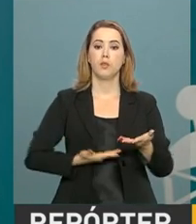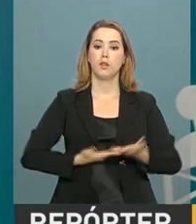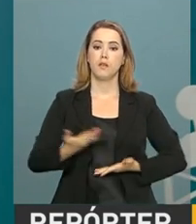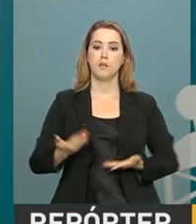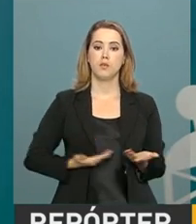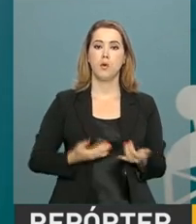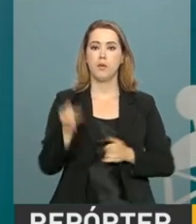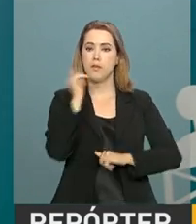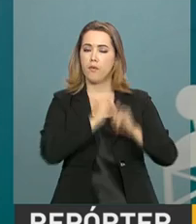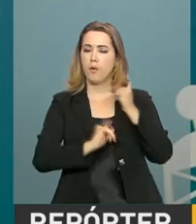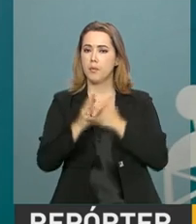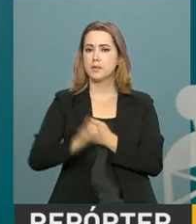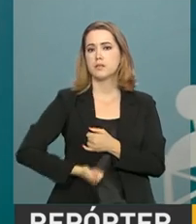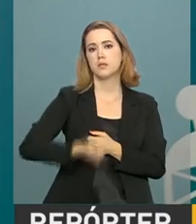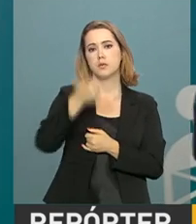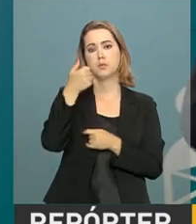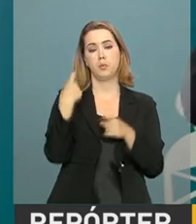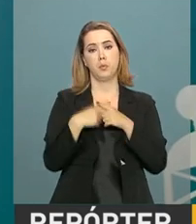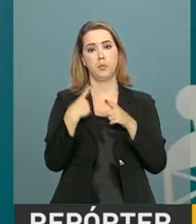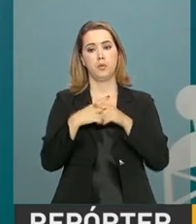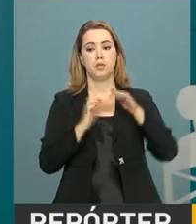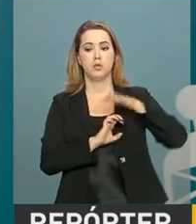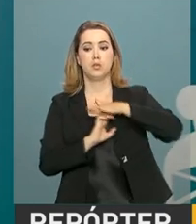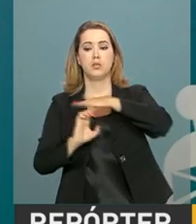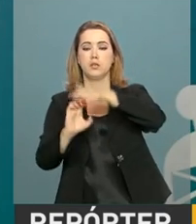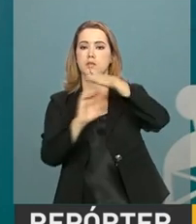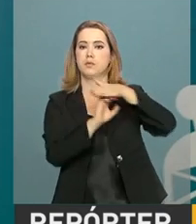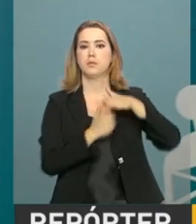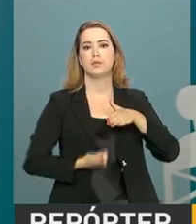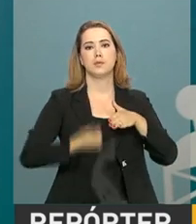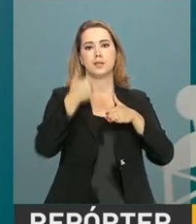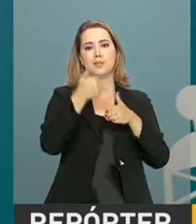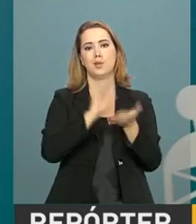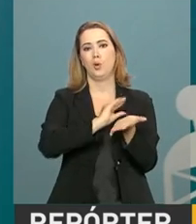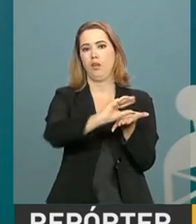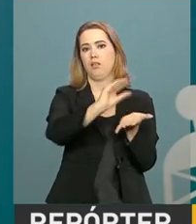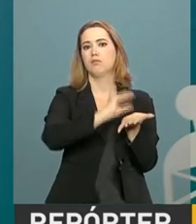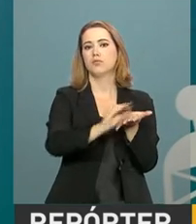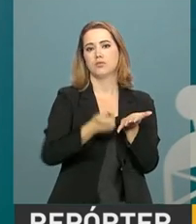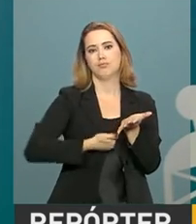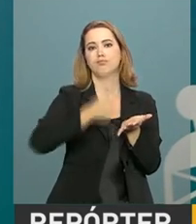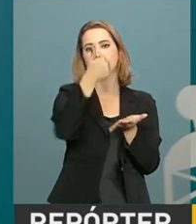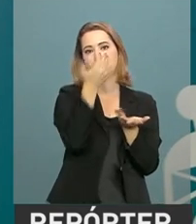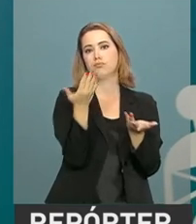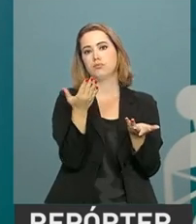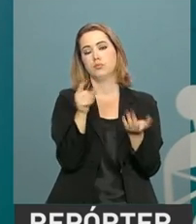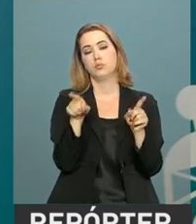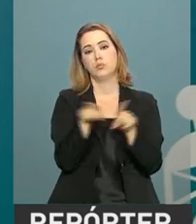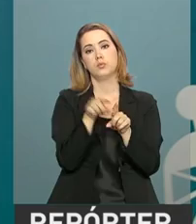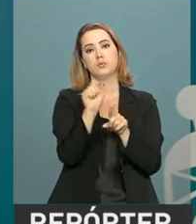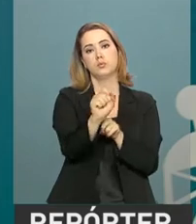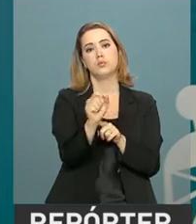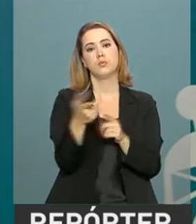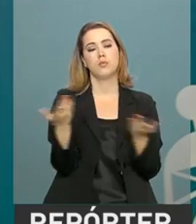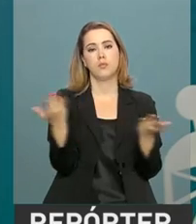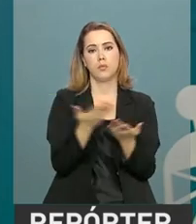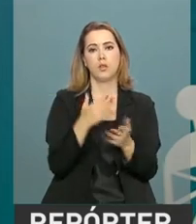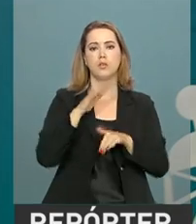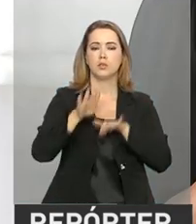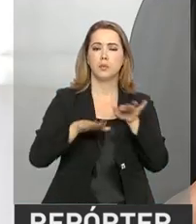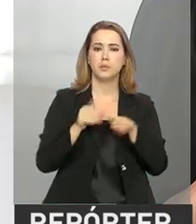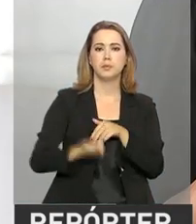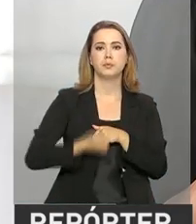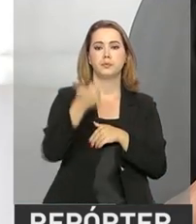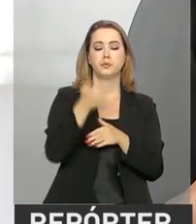qualidade de informação melhor, porque as empresas vão investir mais. E dessa maneira, o Brasil vai poder caminhar